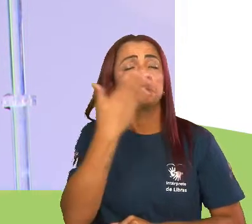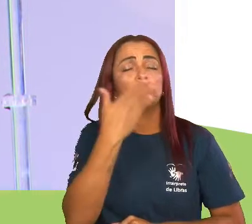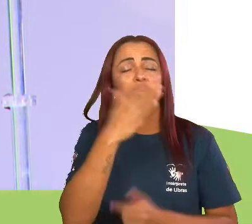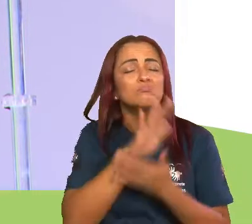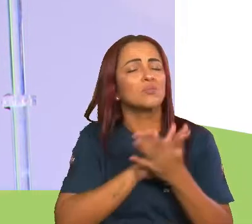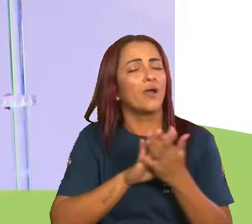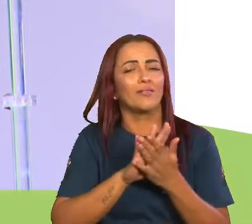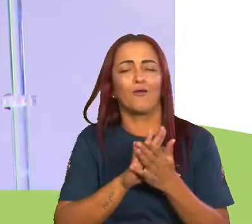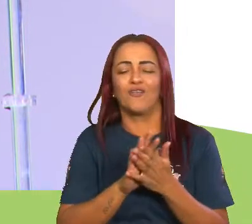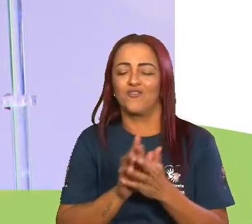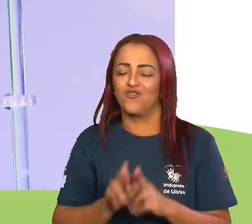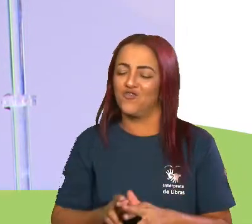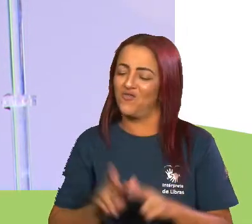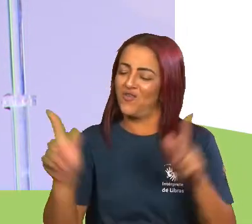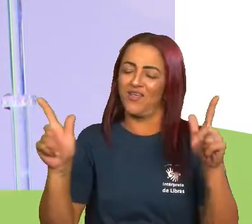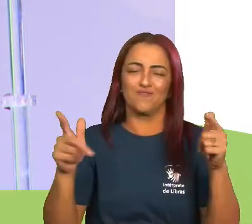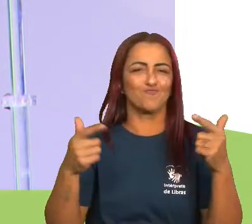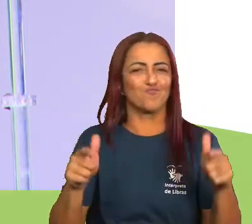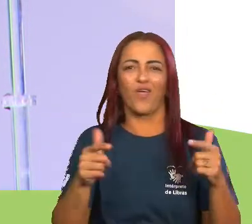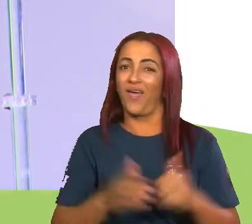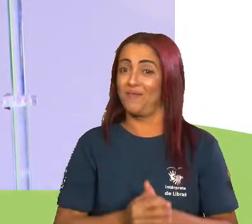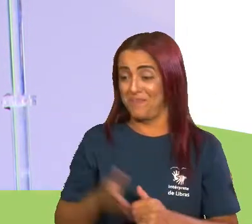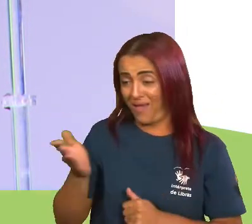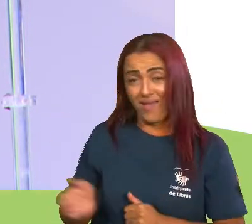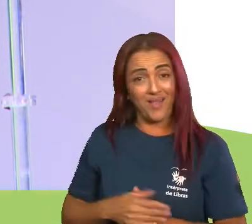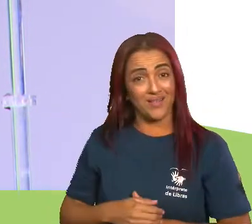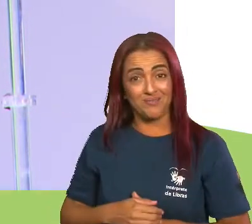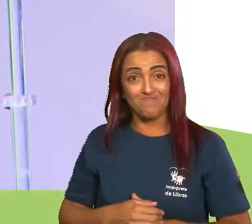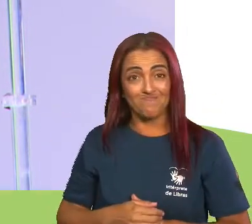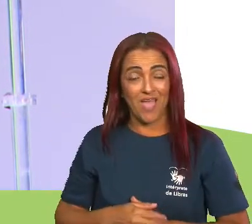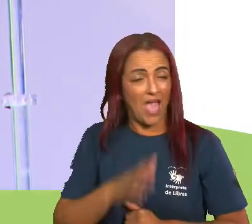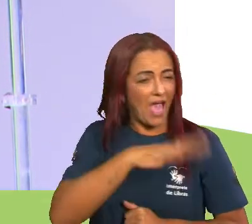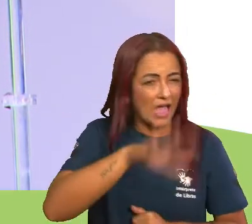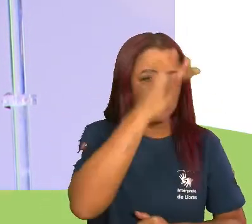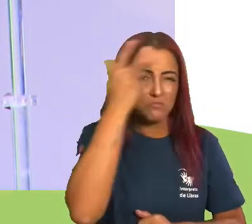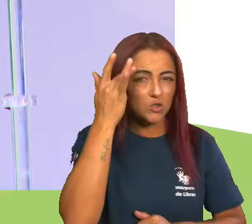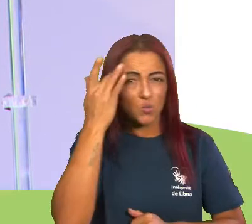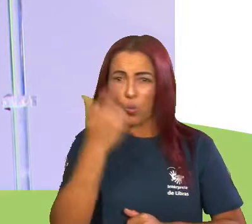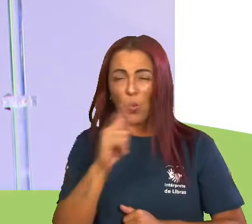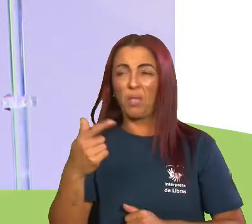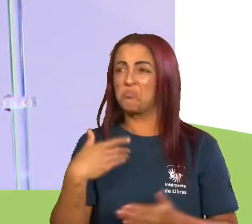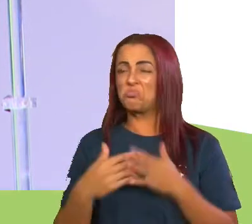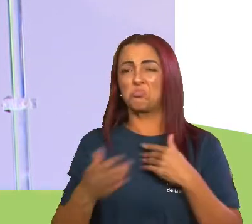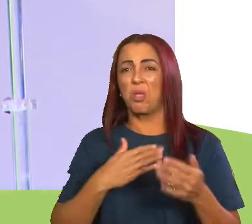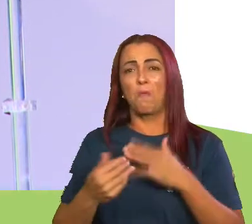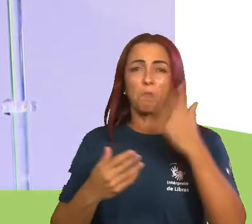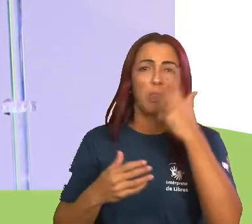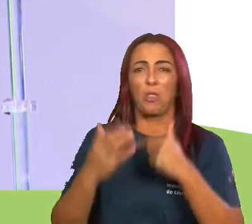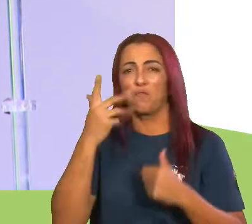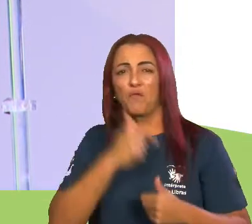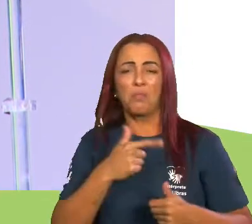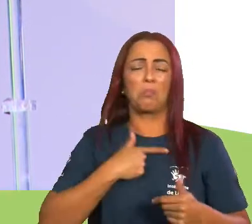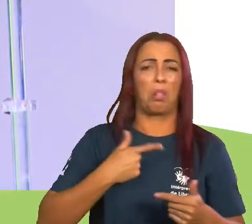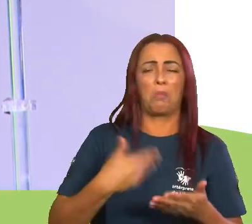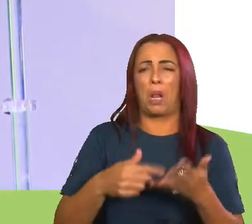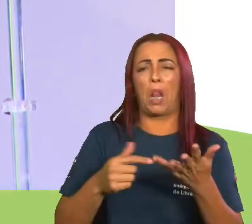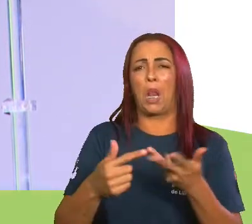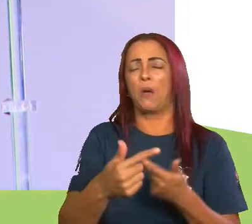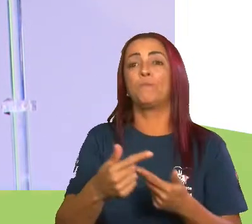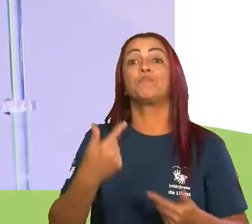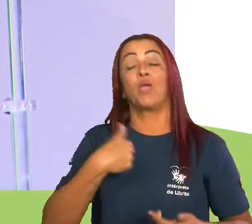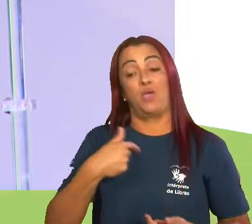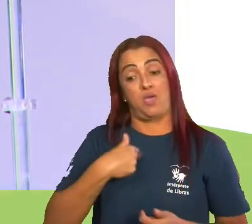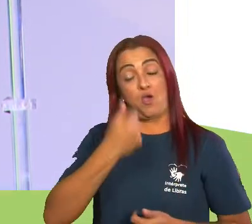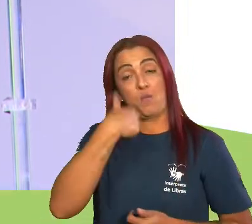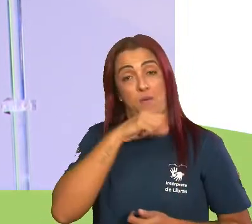existe diferença para ele. Não existe diferença para essas pessoas. Então, como mãe, eu gostaria, neste momento,